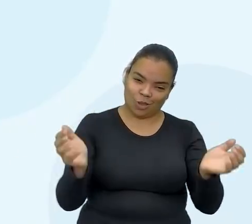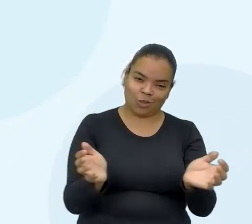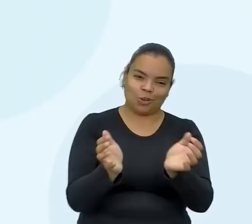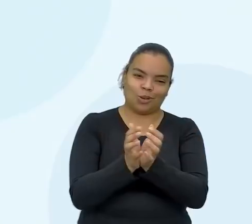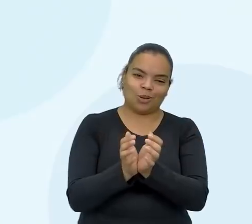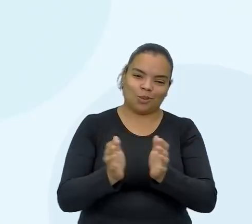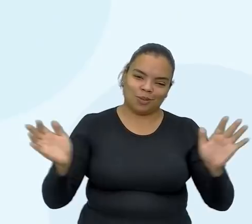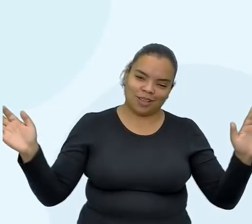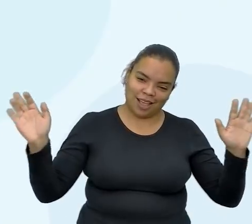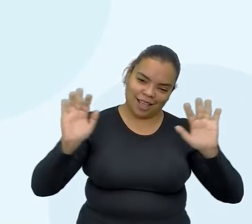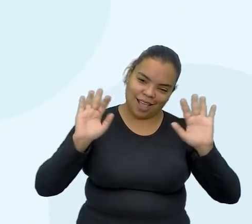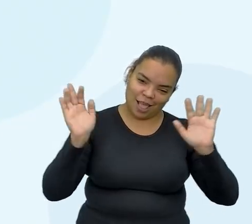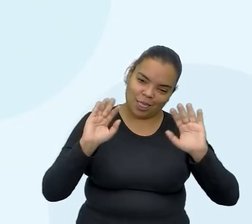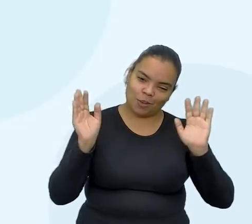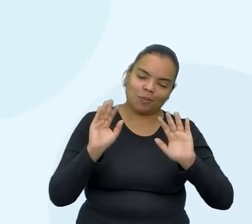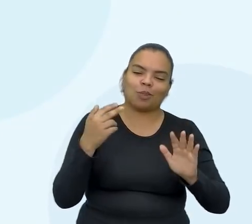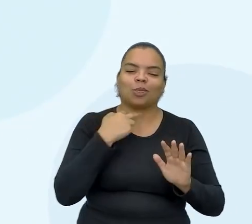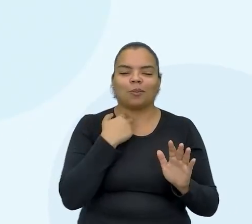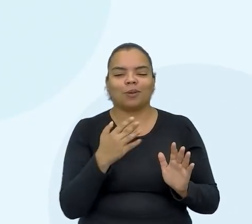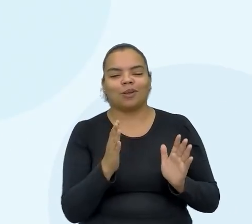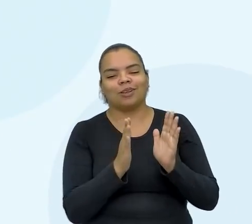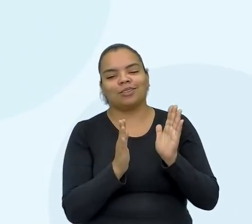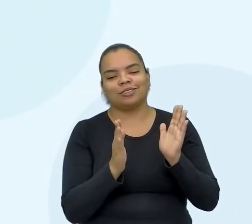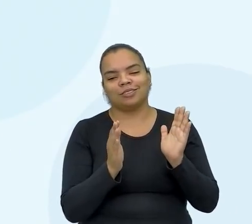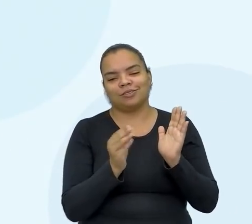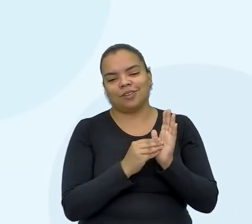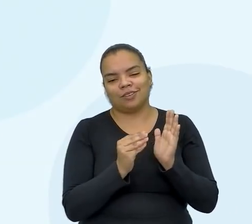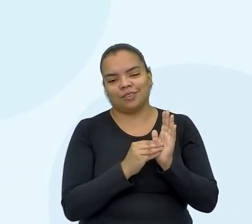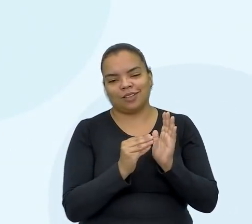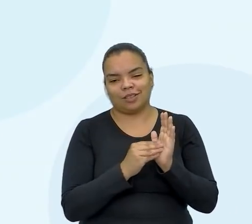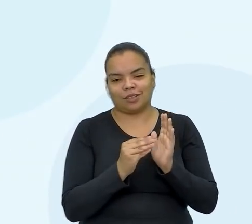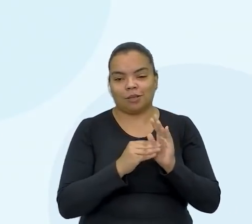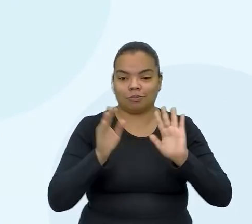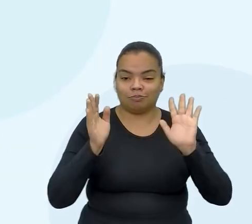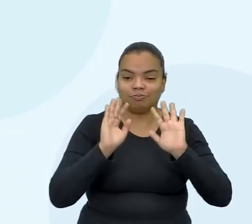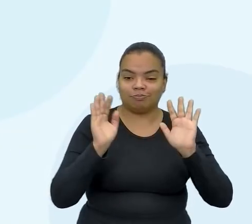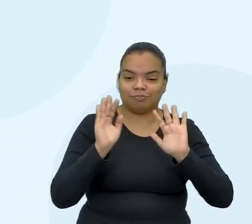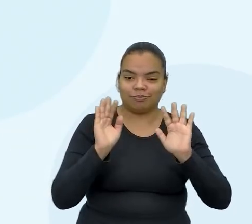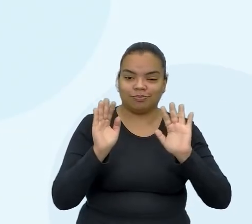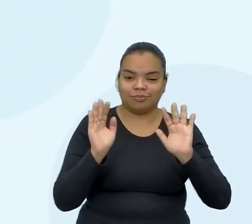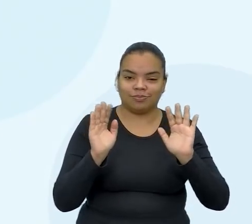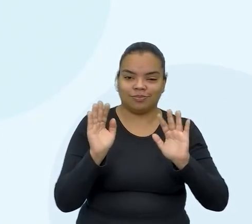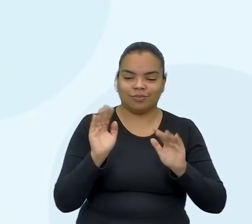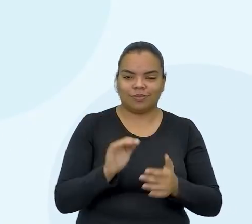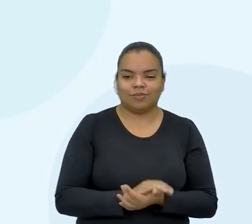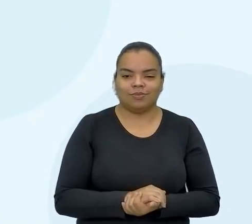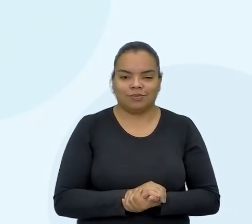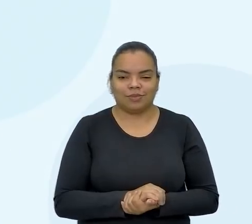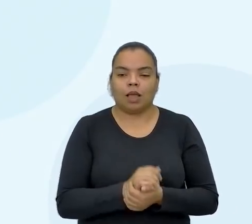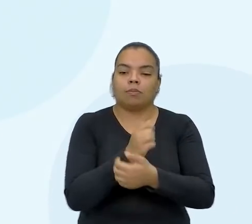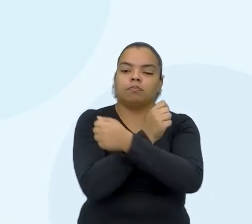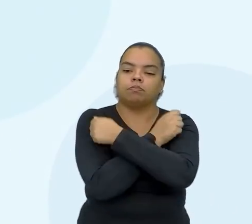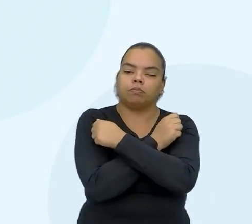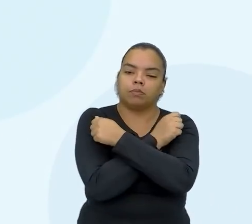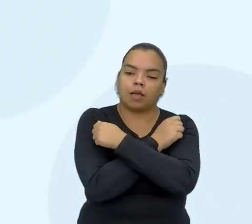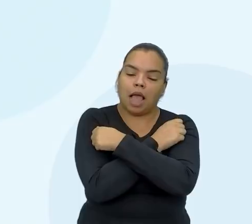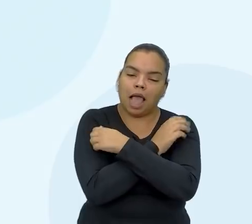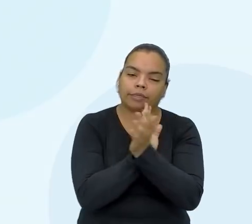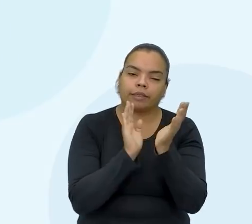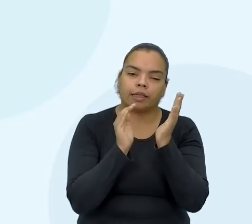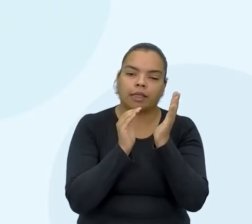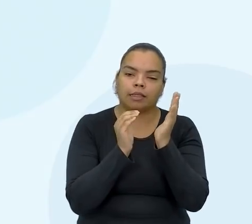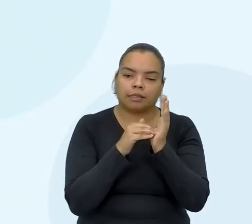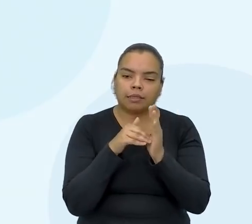equipe, faltar. que não pode faltar. Um tchauzinho de todas nós para vocês. E deixamos o nosso abraço, nosso até